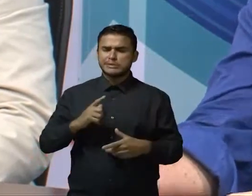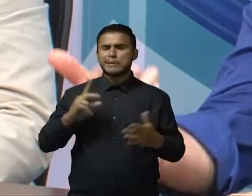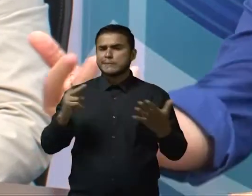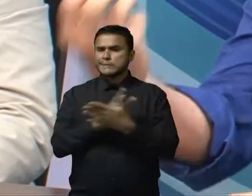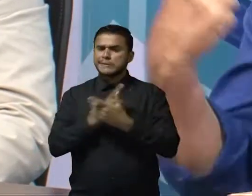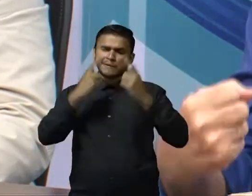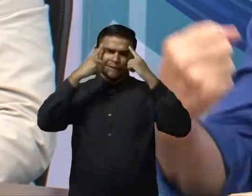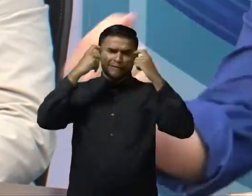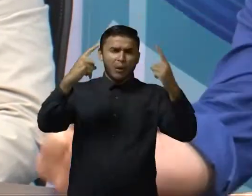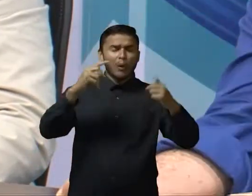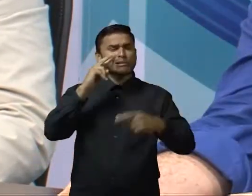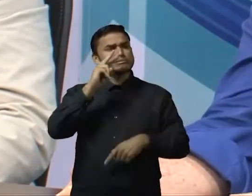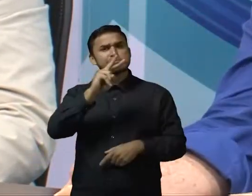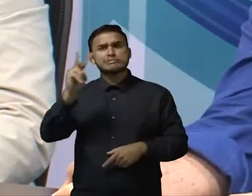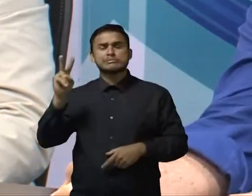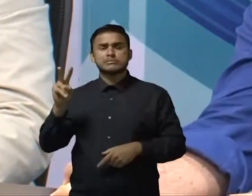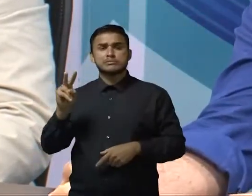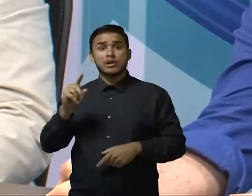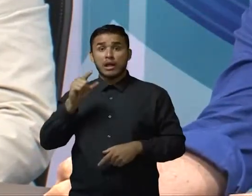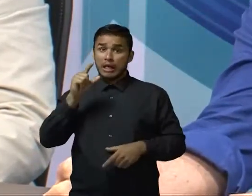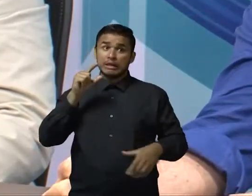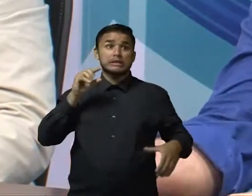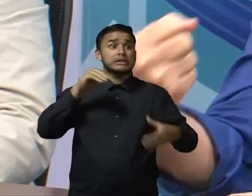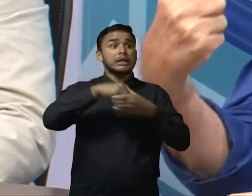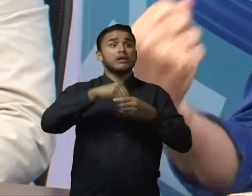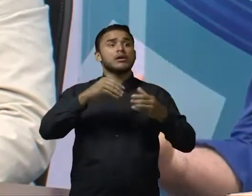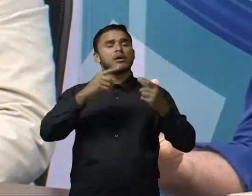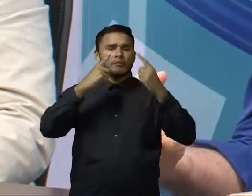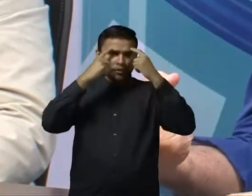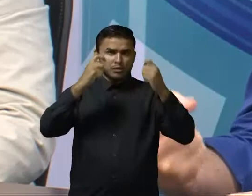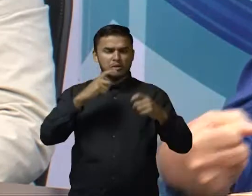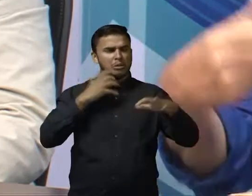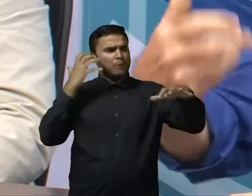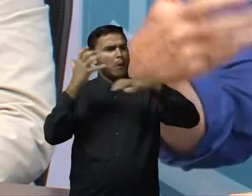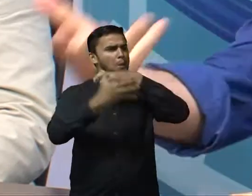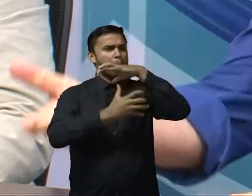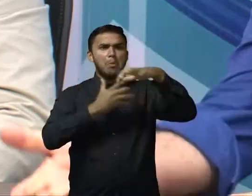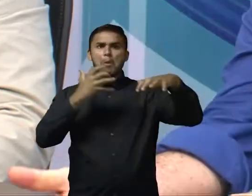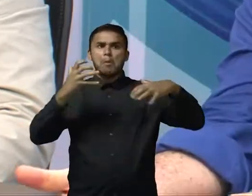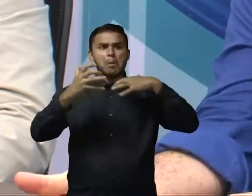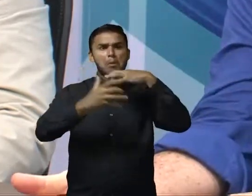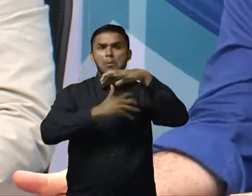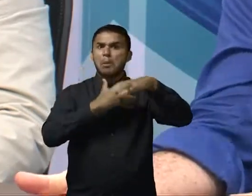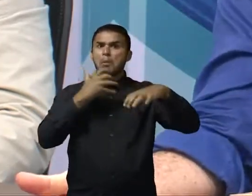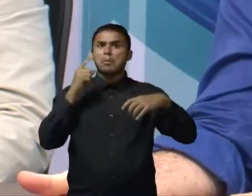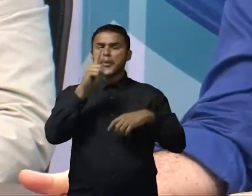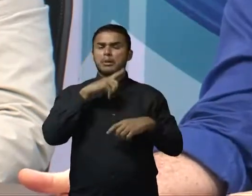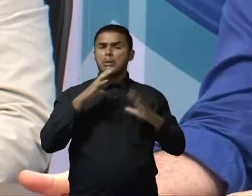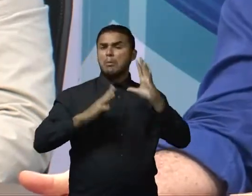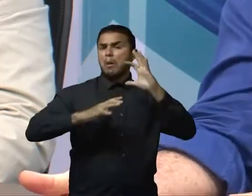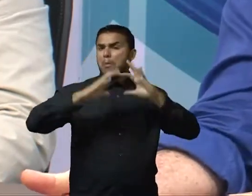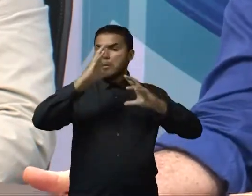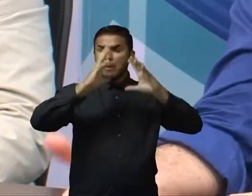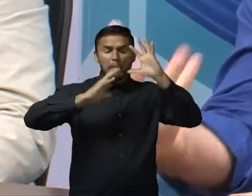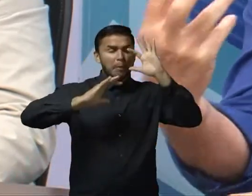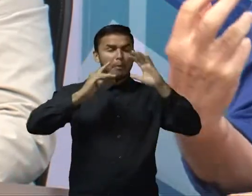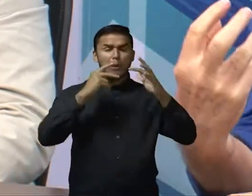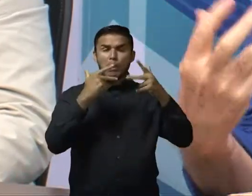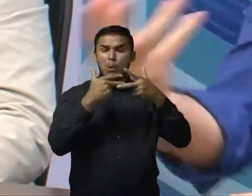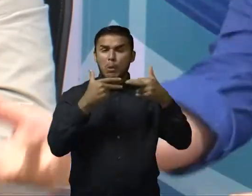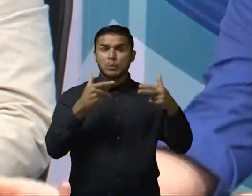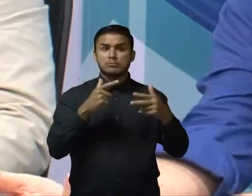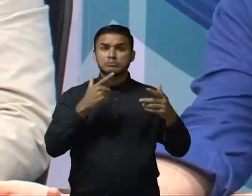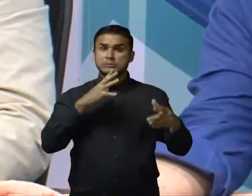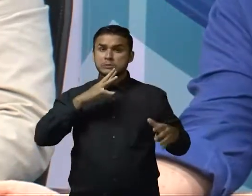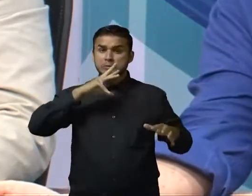violentas a gente conhece o lado de dentro dos presídios, né? Por exemplo, as rebeliões, que é um dado de violência, mas é